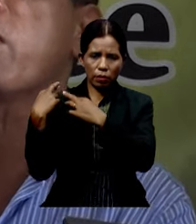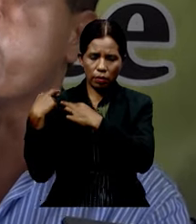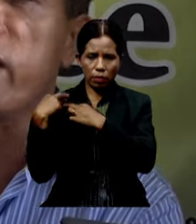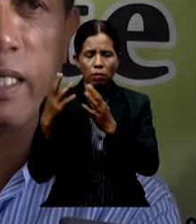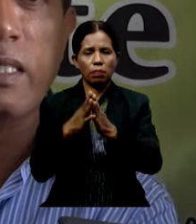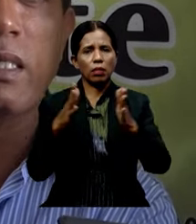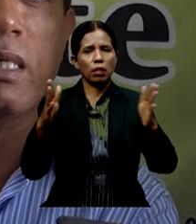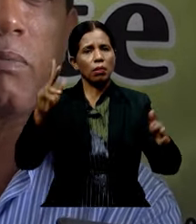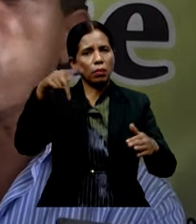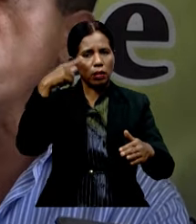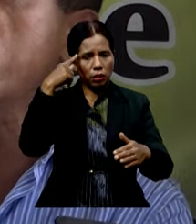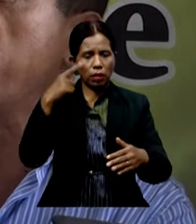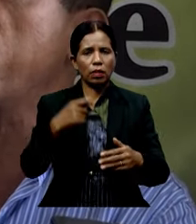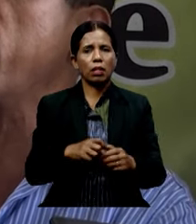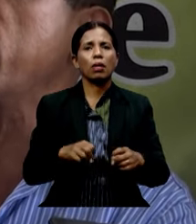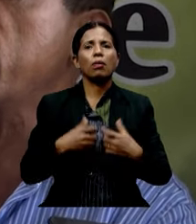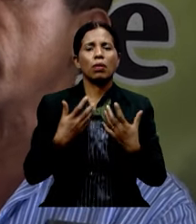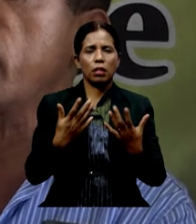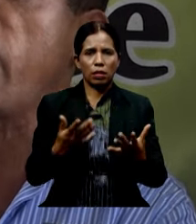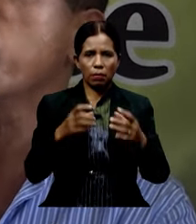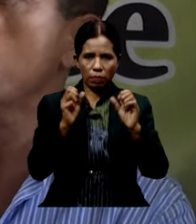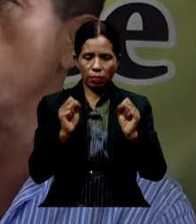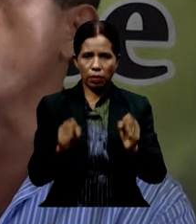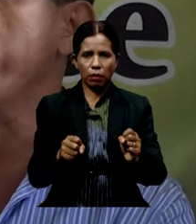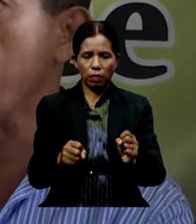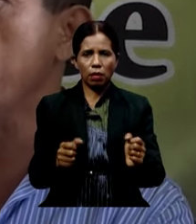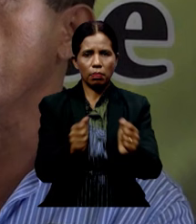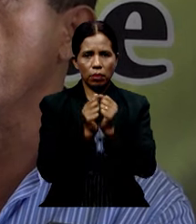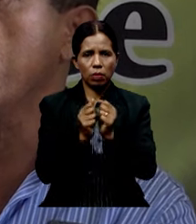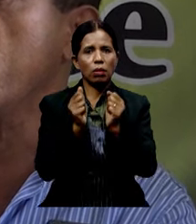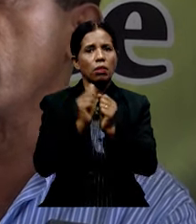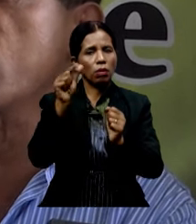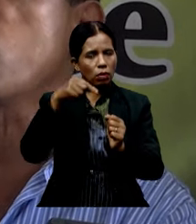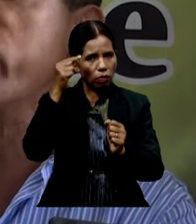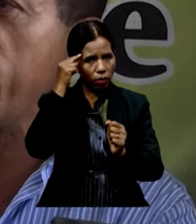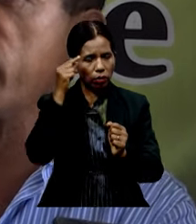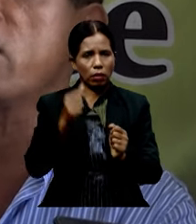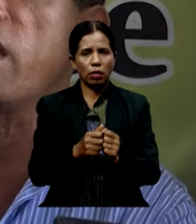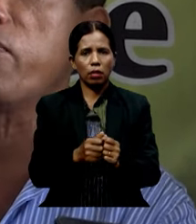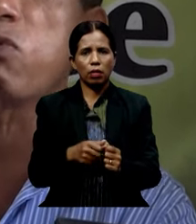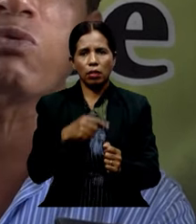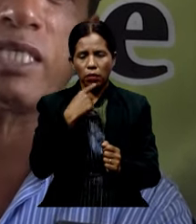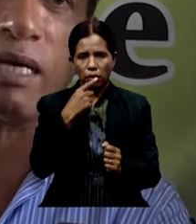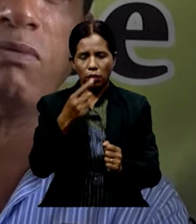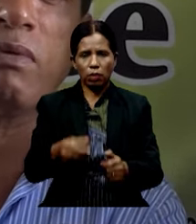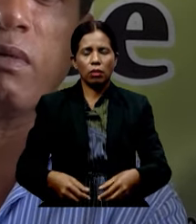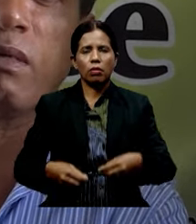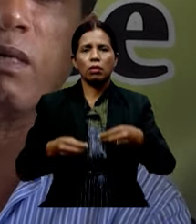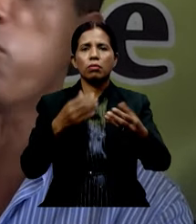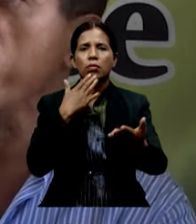o poder política, para o insa para bele hamuto com o governo, sugere a sua